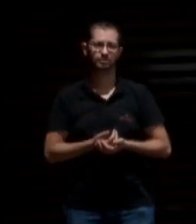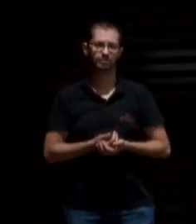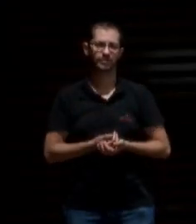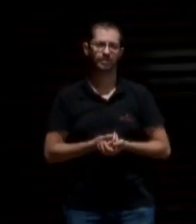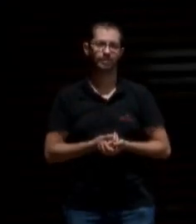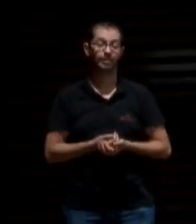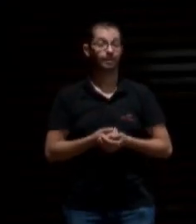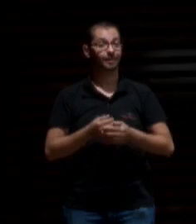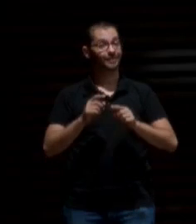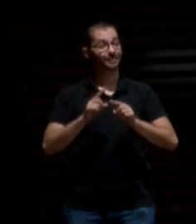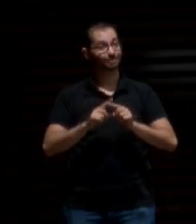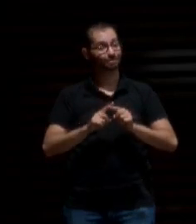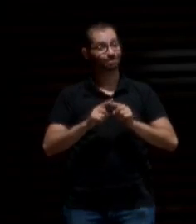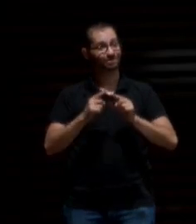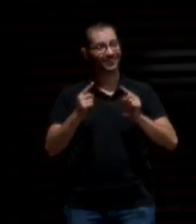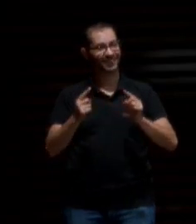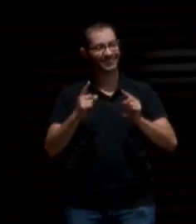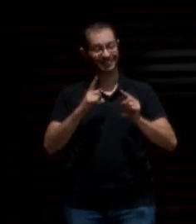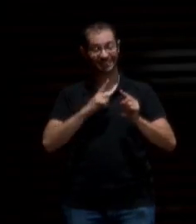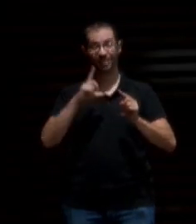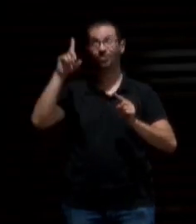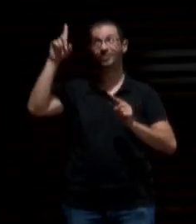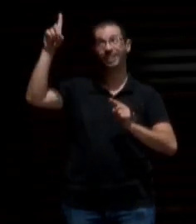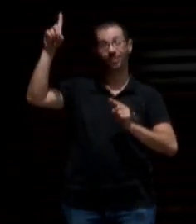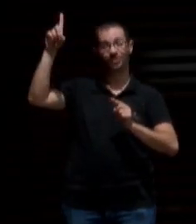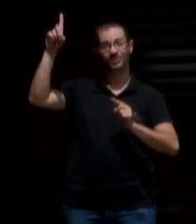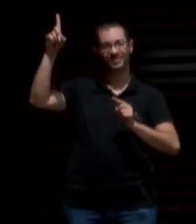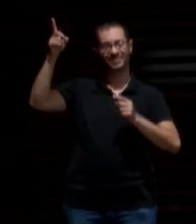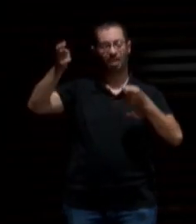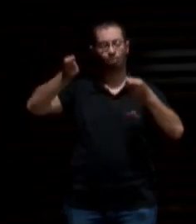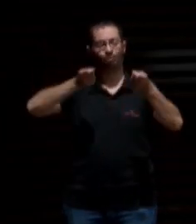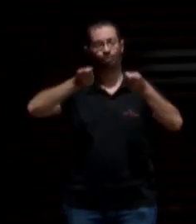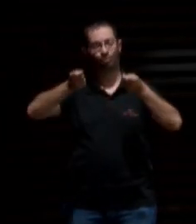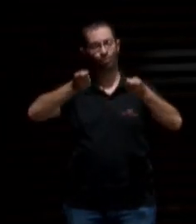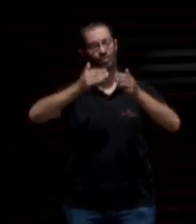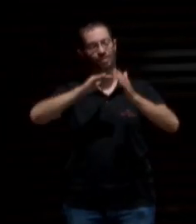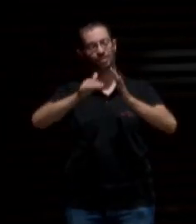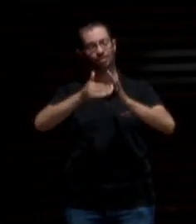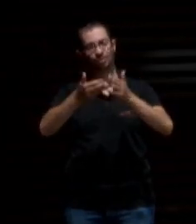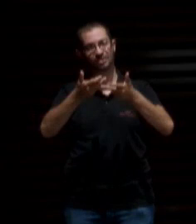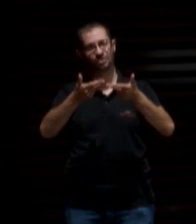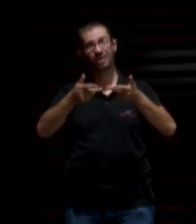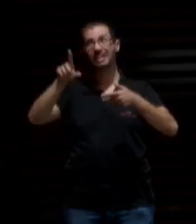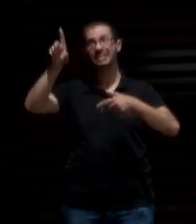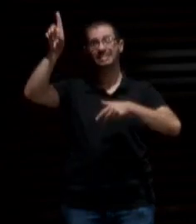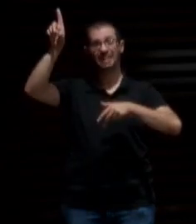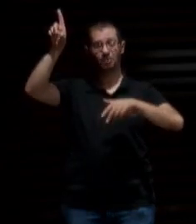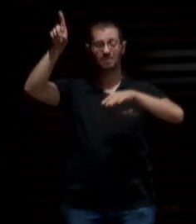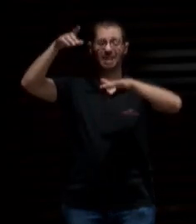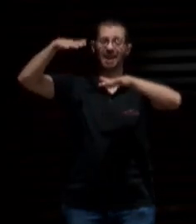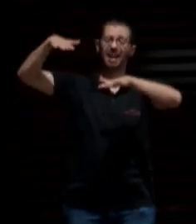Mas nós temos um Pai que está governando todas essas coisas, amados. Ele está acima de